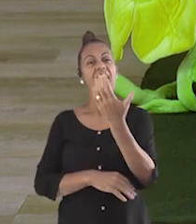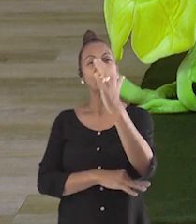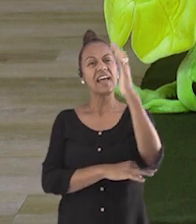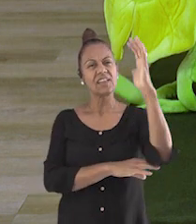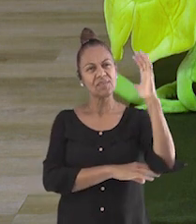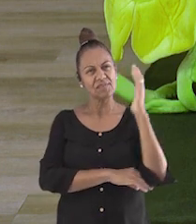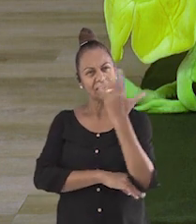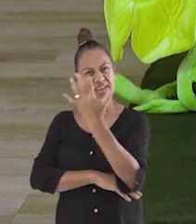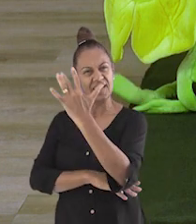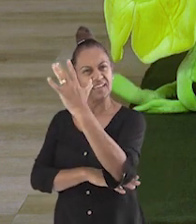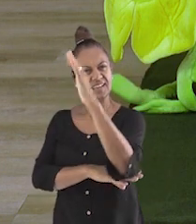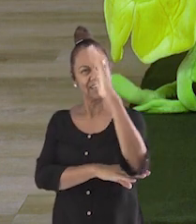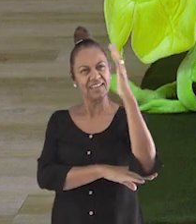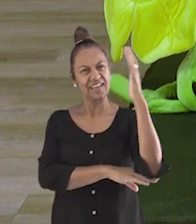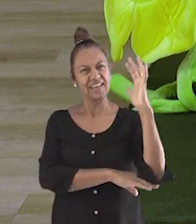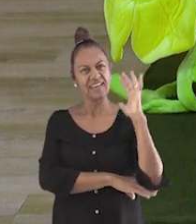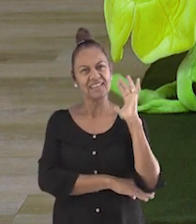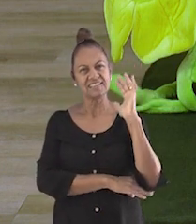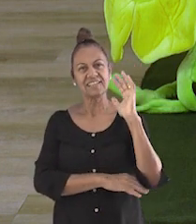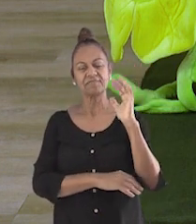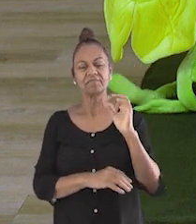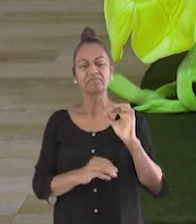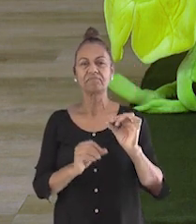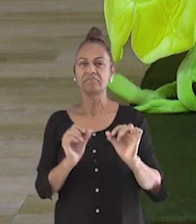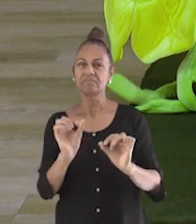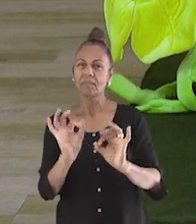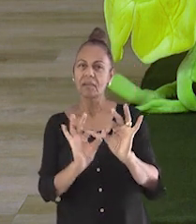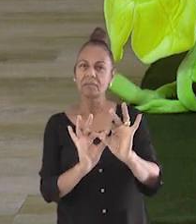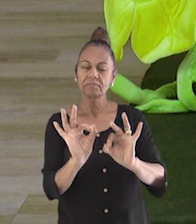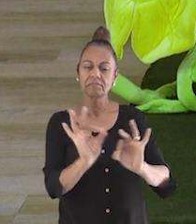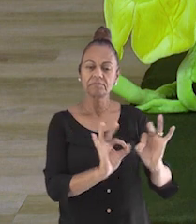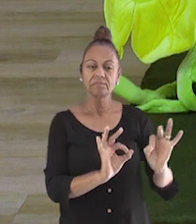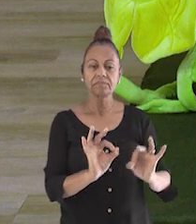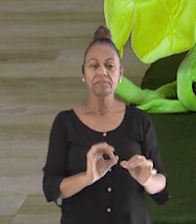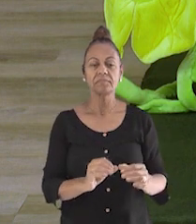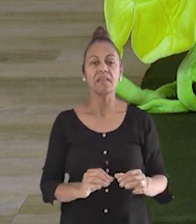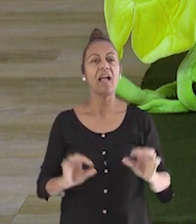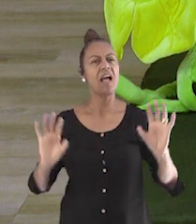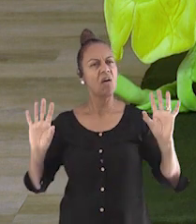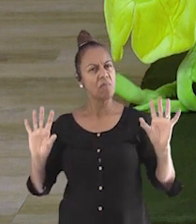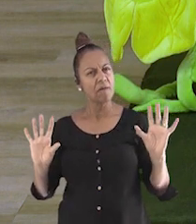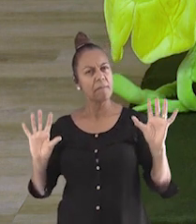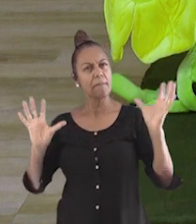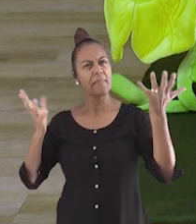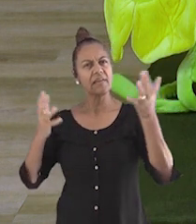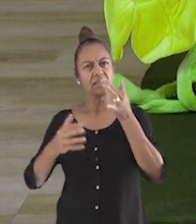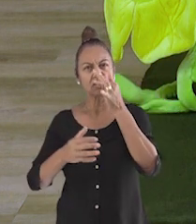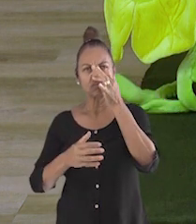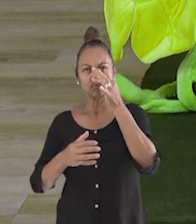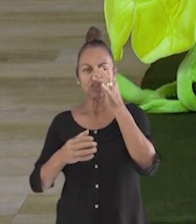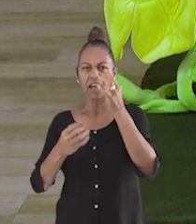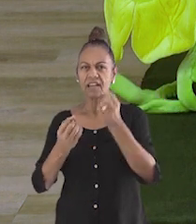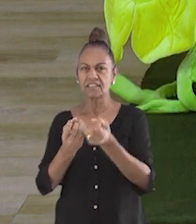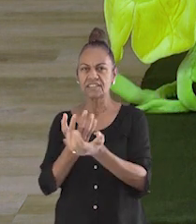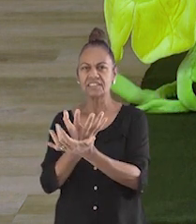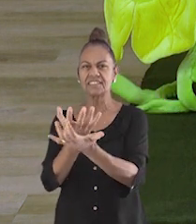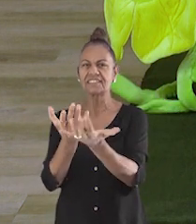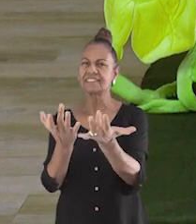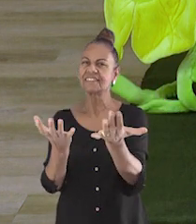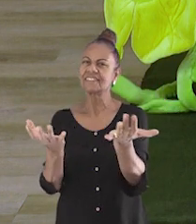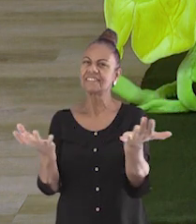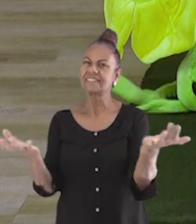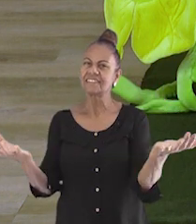sua parte, contribuindo para essa perfeição que é a natureza em toda a